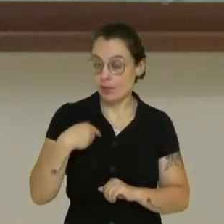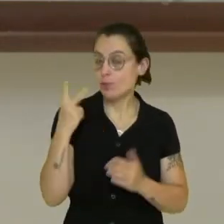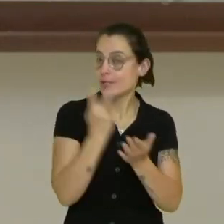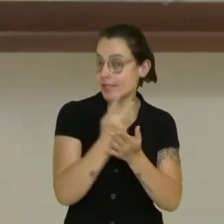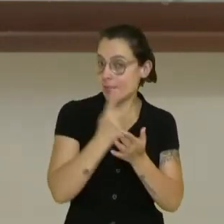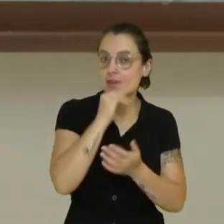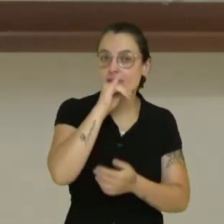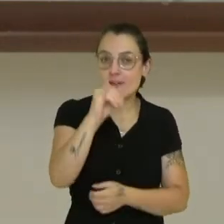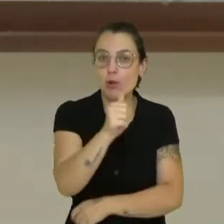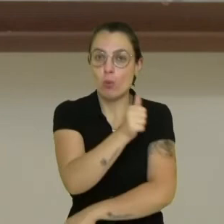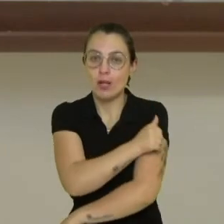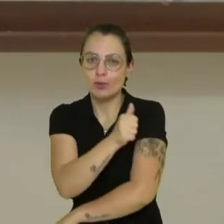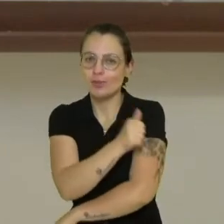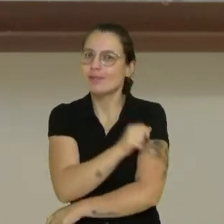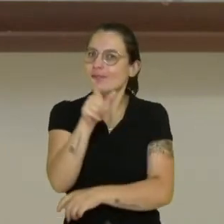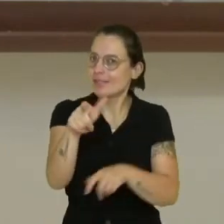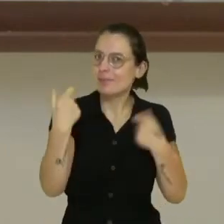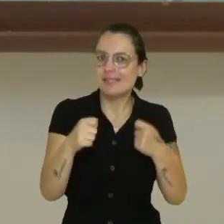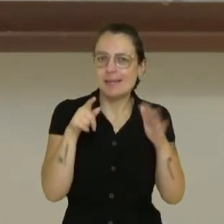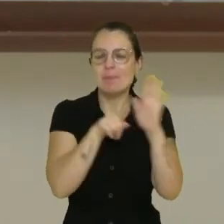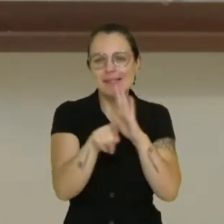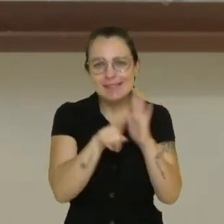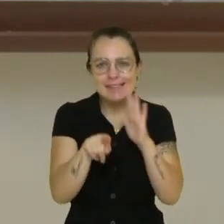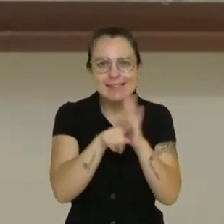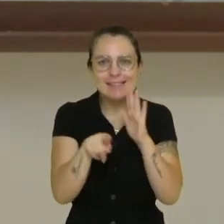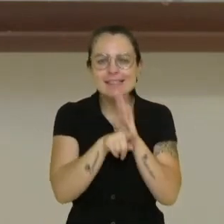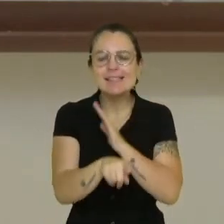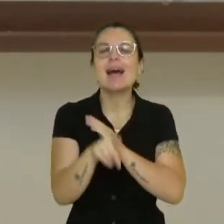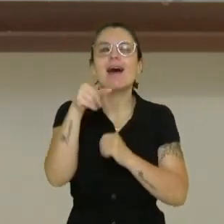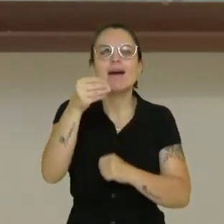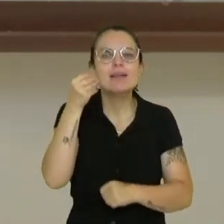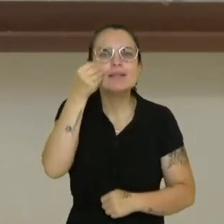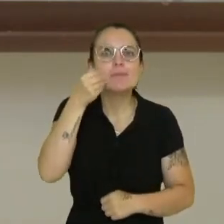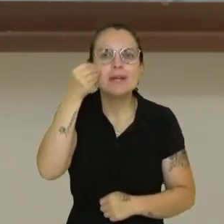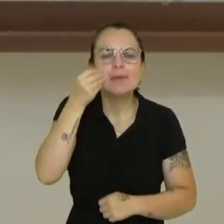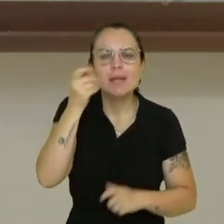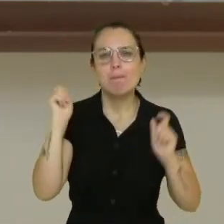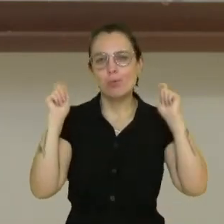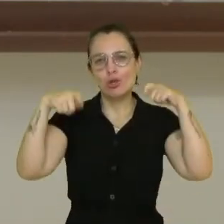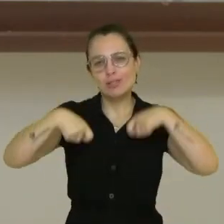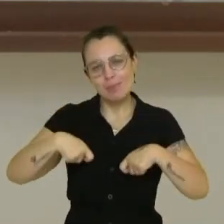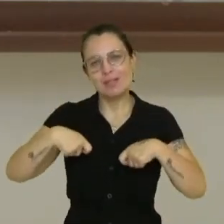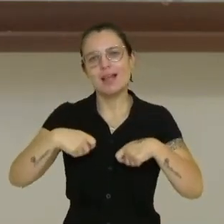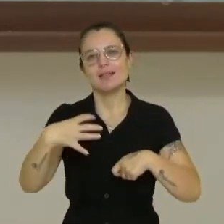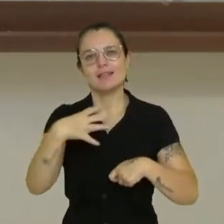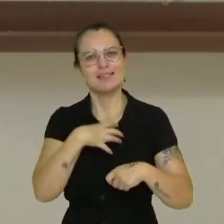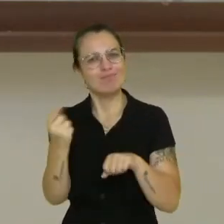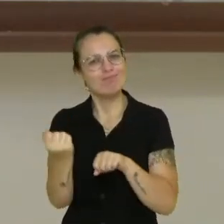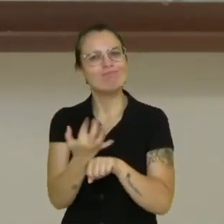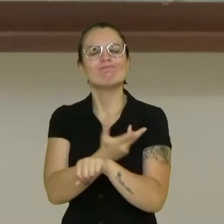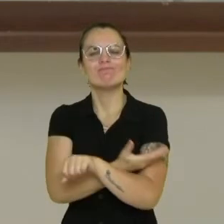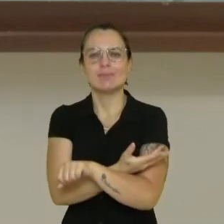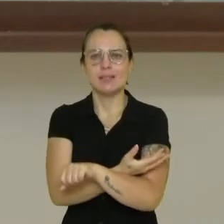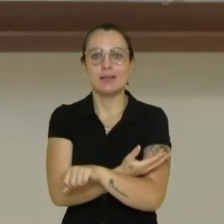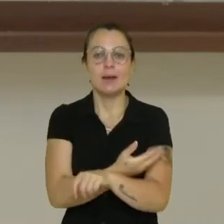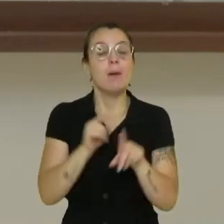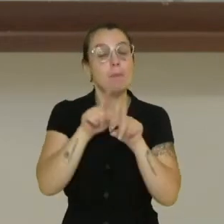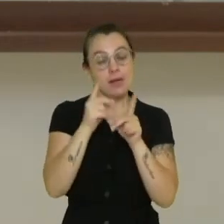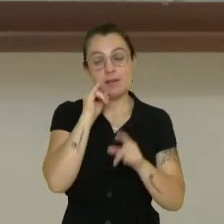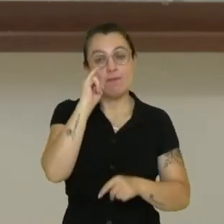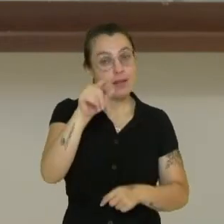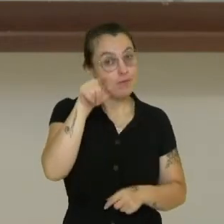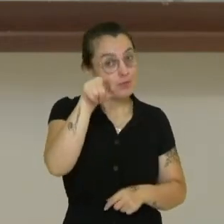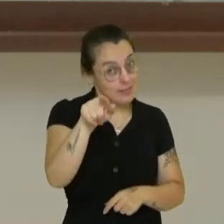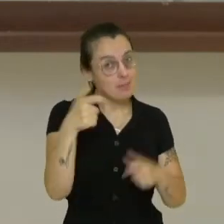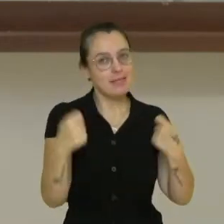partir das sonoridades. Mas essa é uma percepção, uma capacidade, uma possibilidade, uma necessidade que é você quem tem que